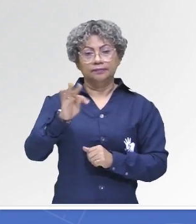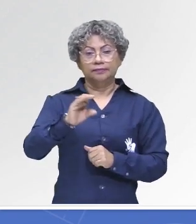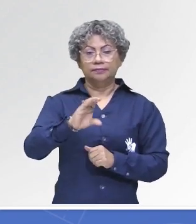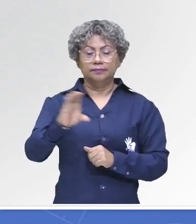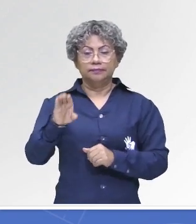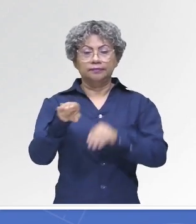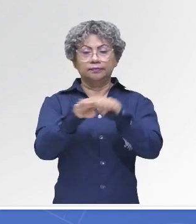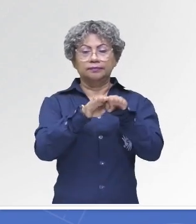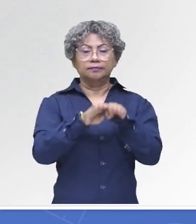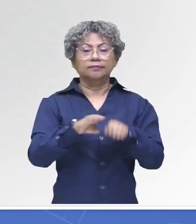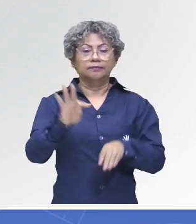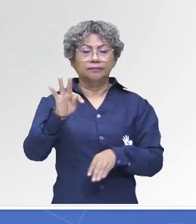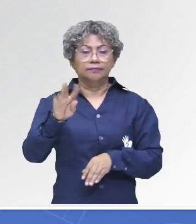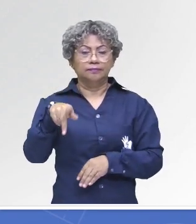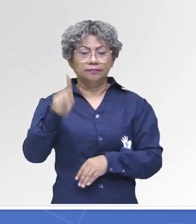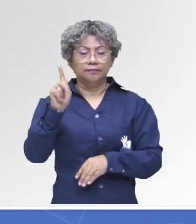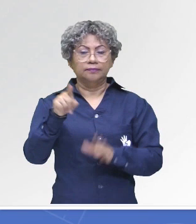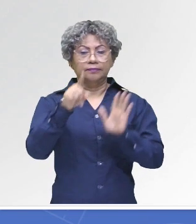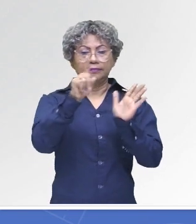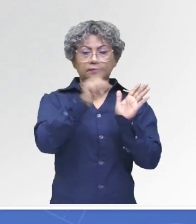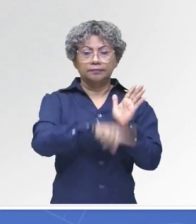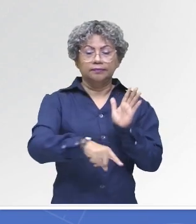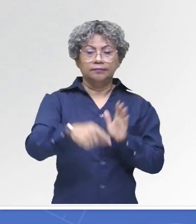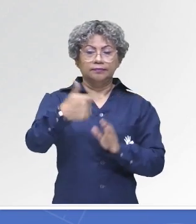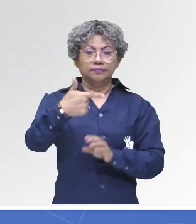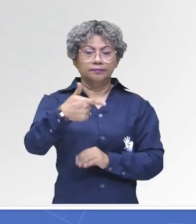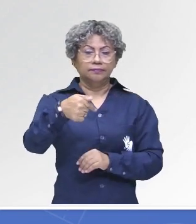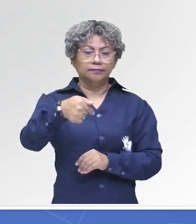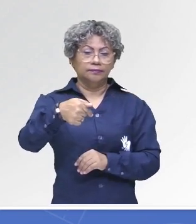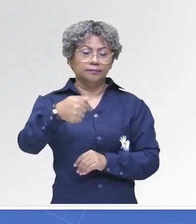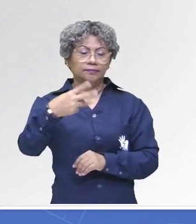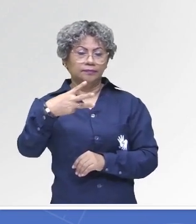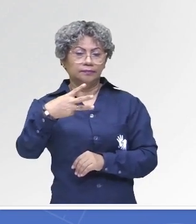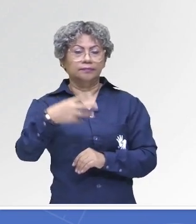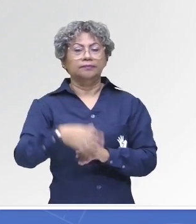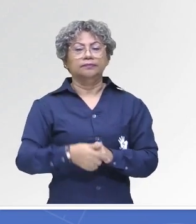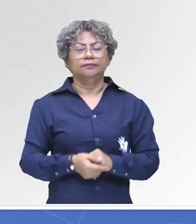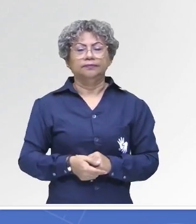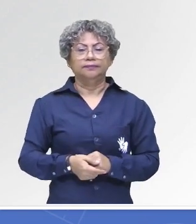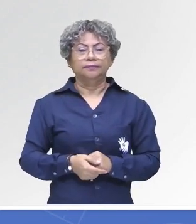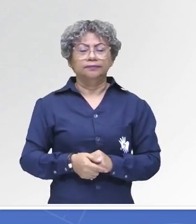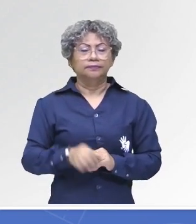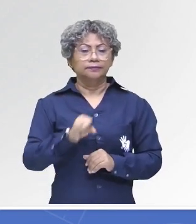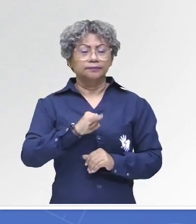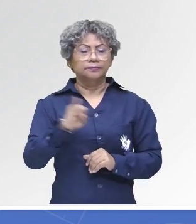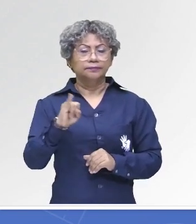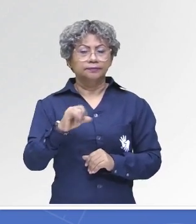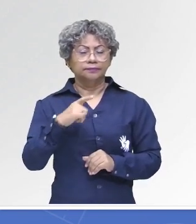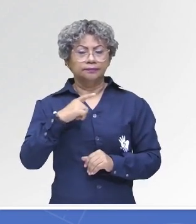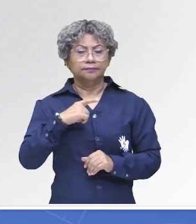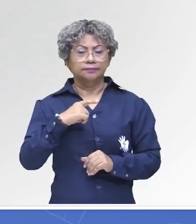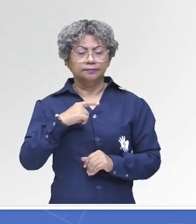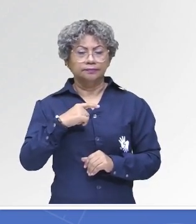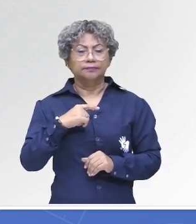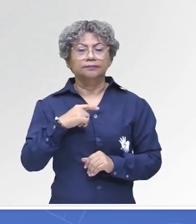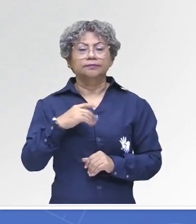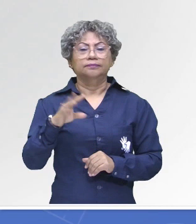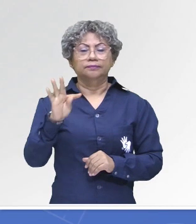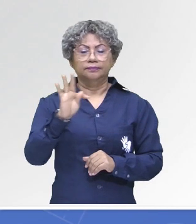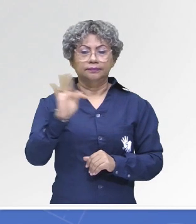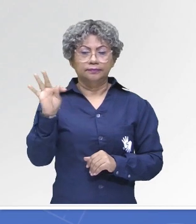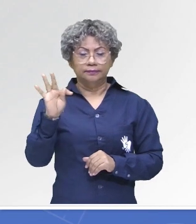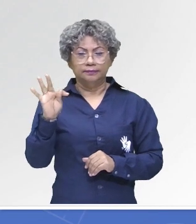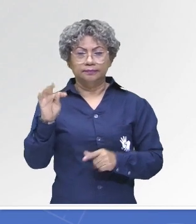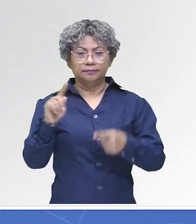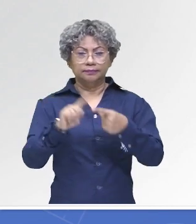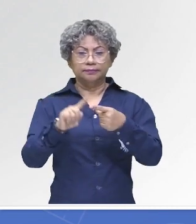Kelvin menos 273. Então, se eu tenho uma temperatura em Kelvin e quero transformar para Celsius, o que eu faço?